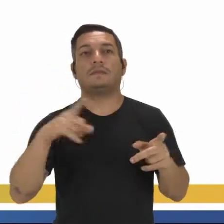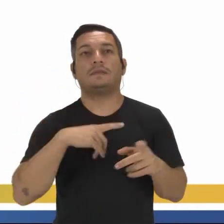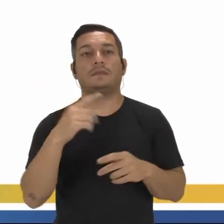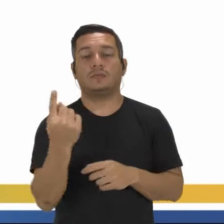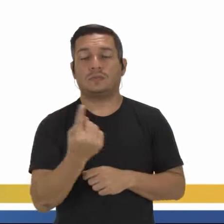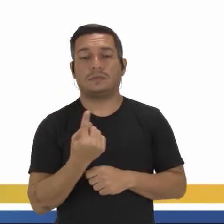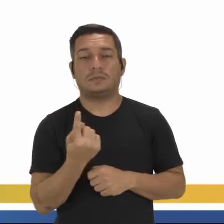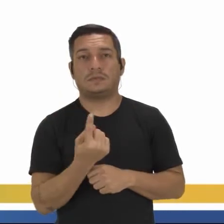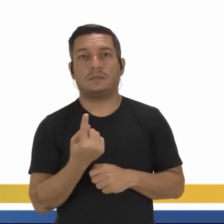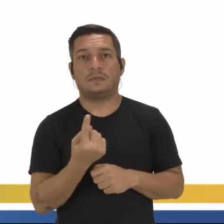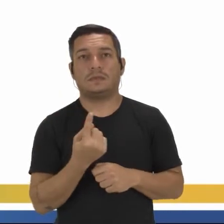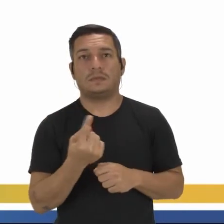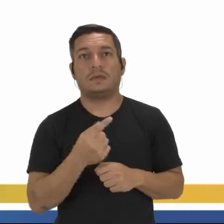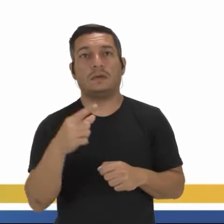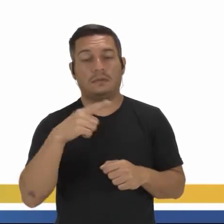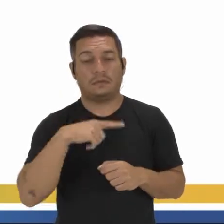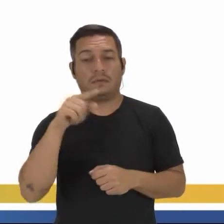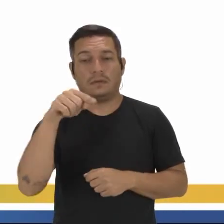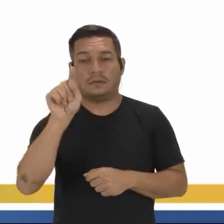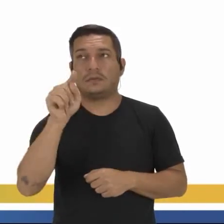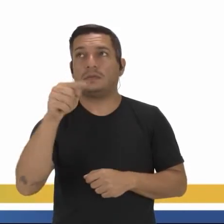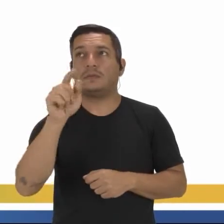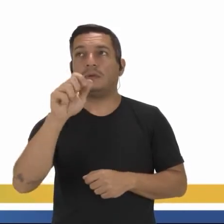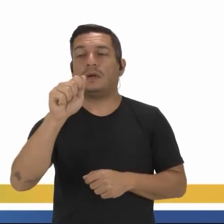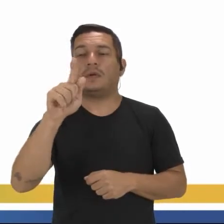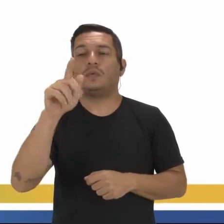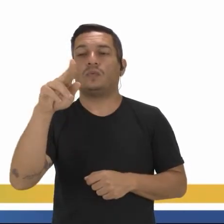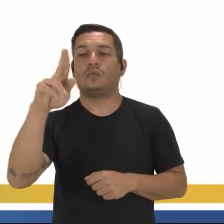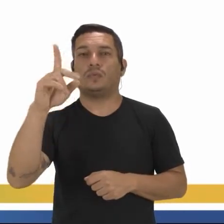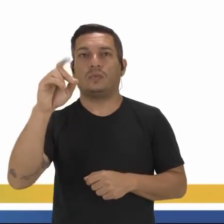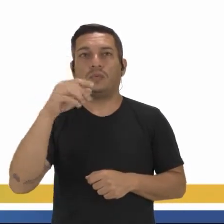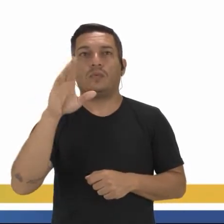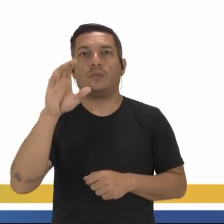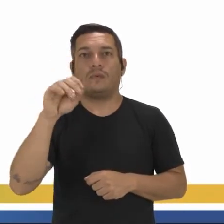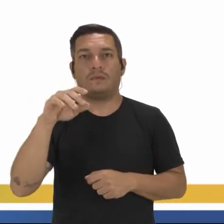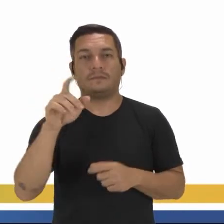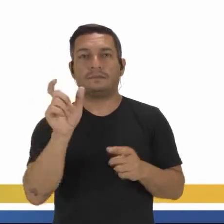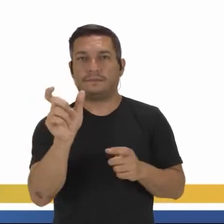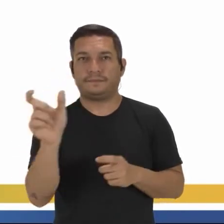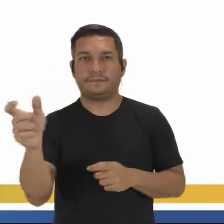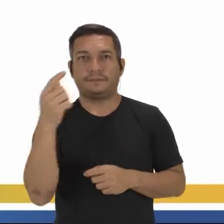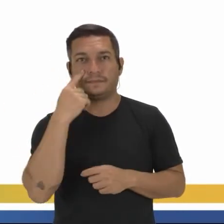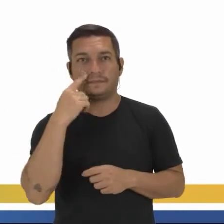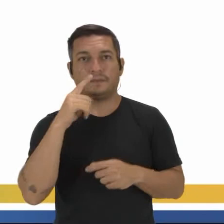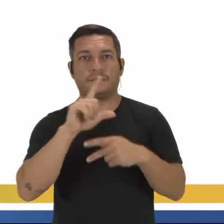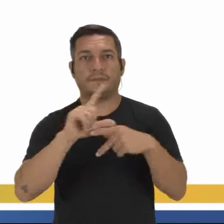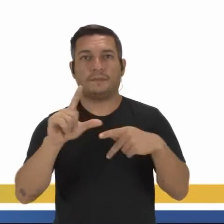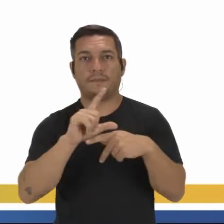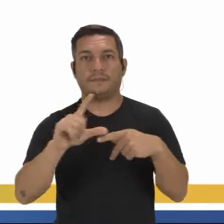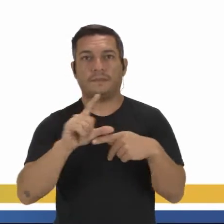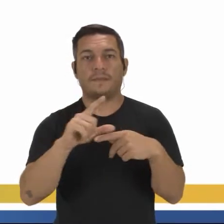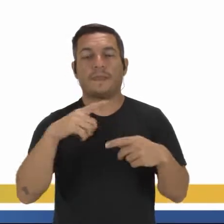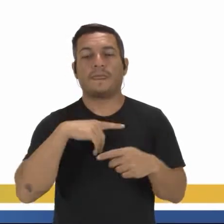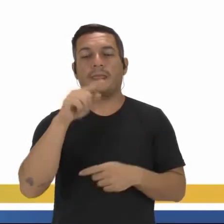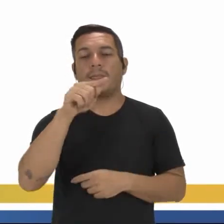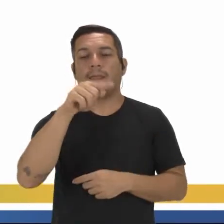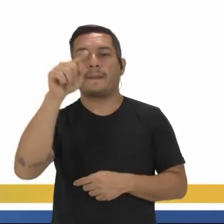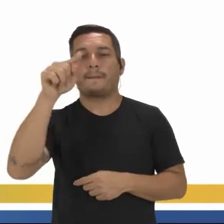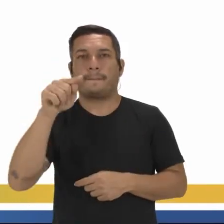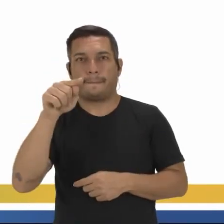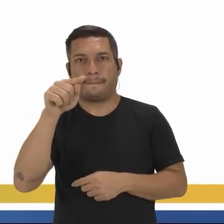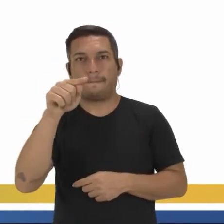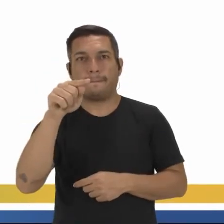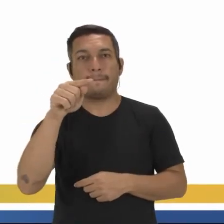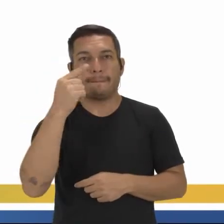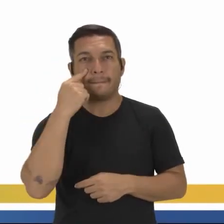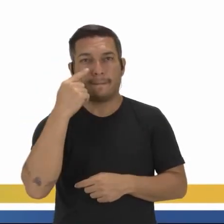No singular, eles recebem um acento agudo, convém, contém e detém. No plural, acento